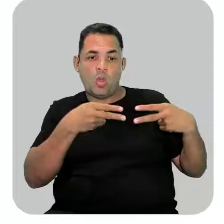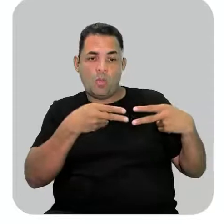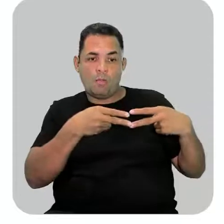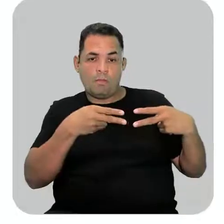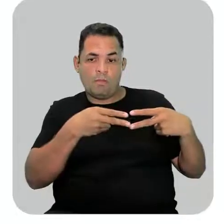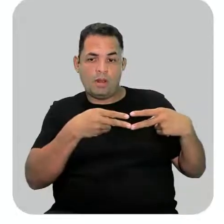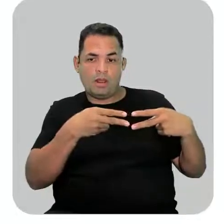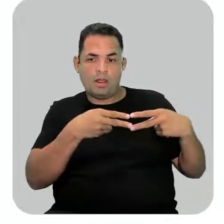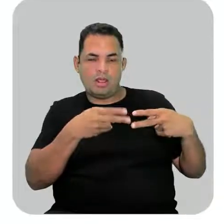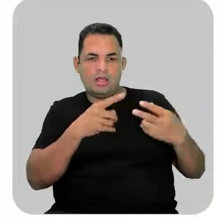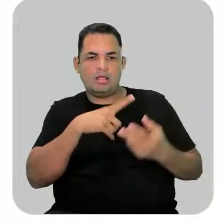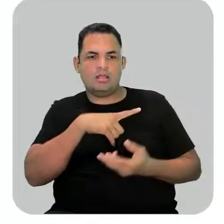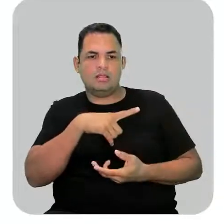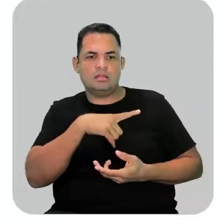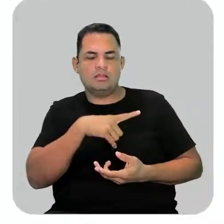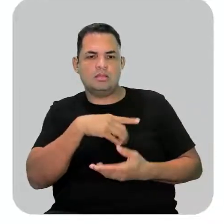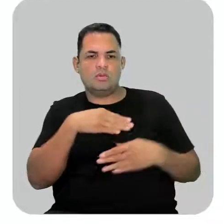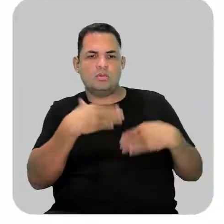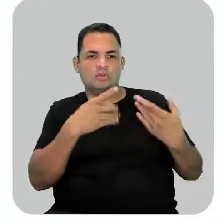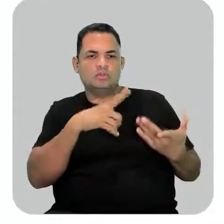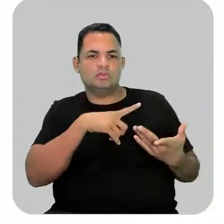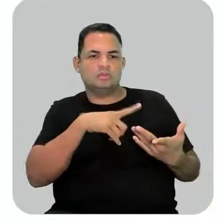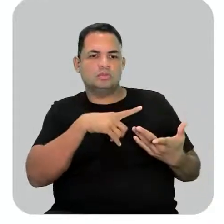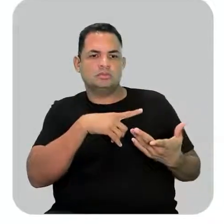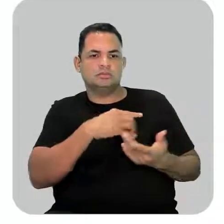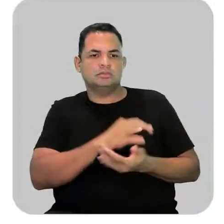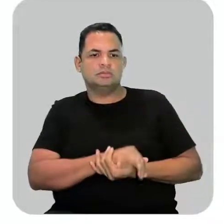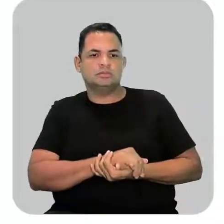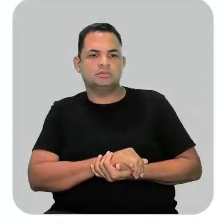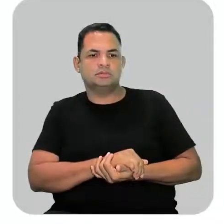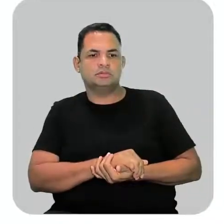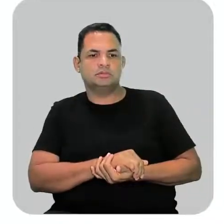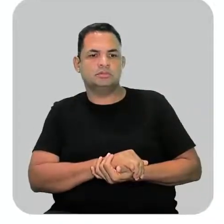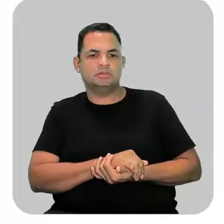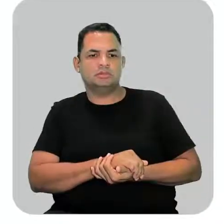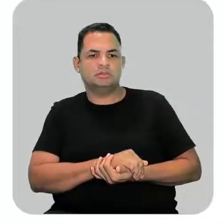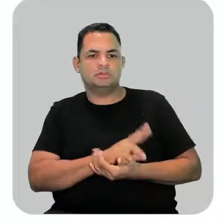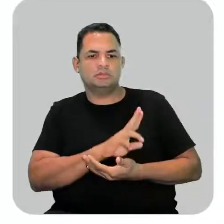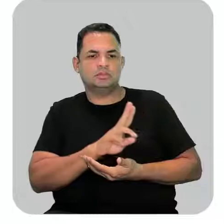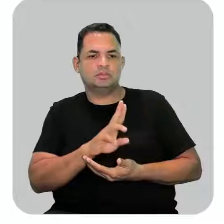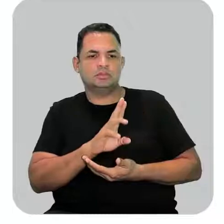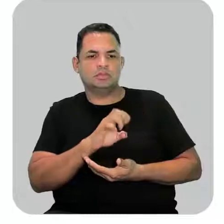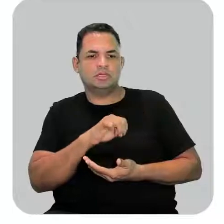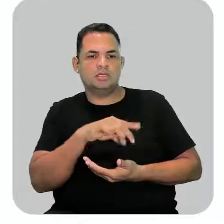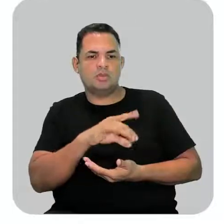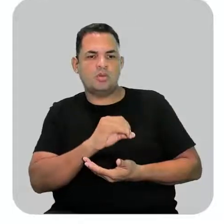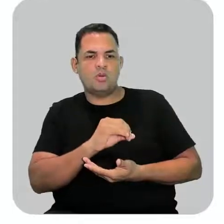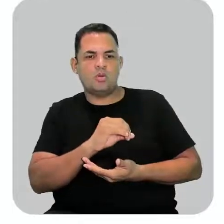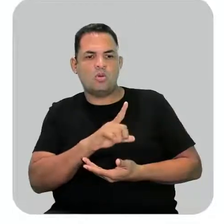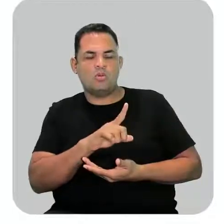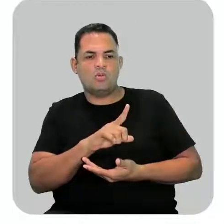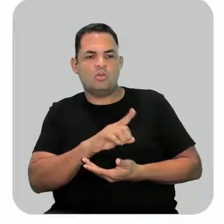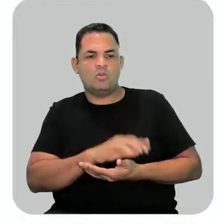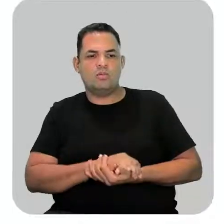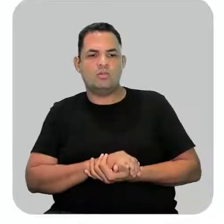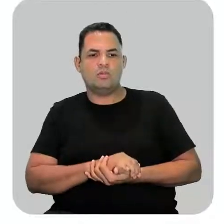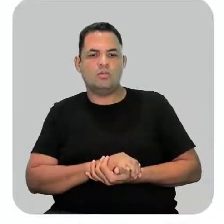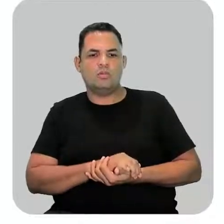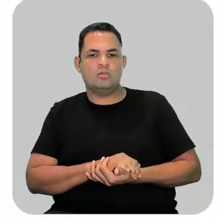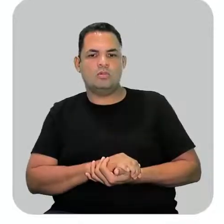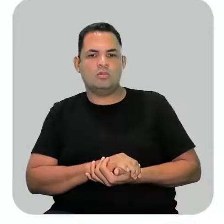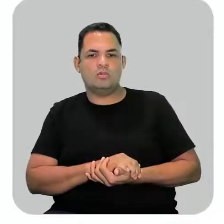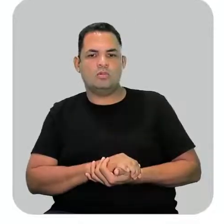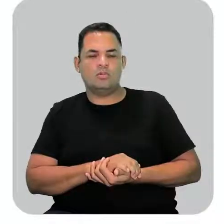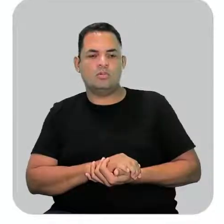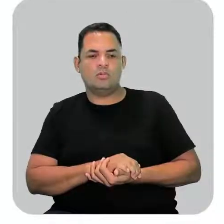aí, quando a gente tiver esse tipo de situação, nós chamamos de enol, tá?